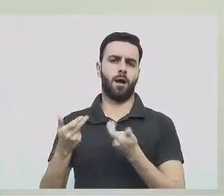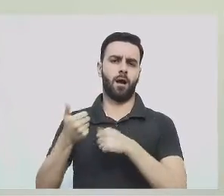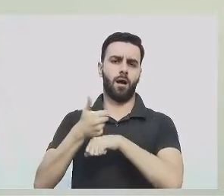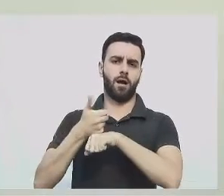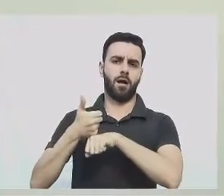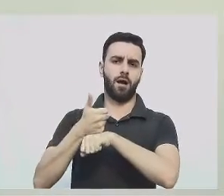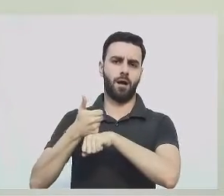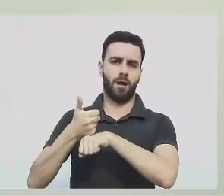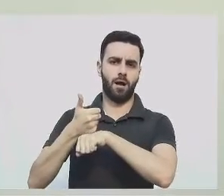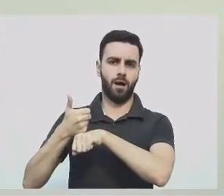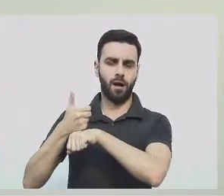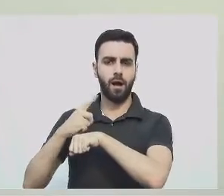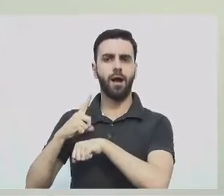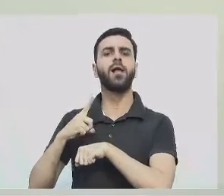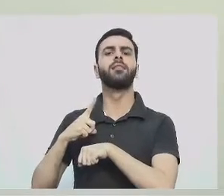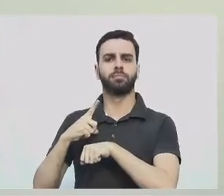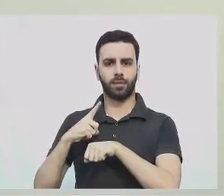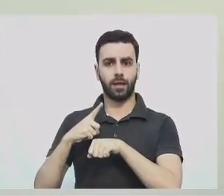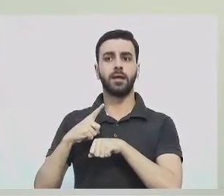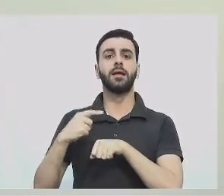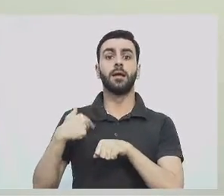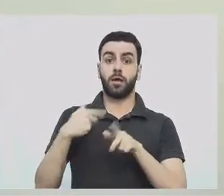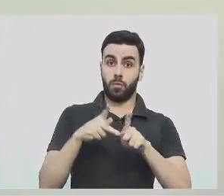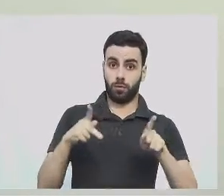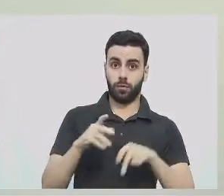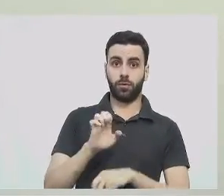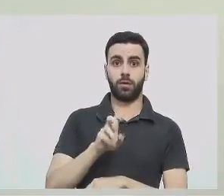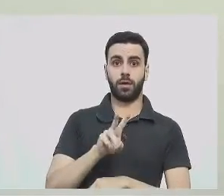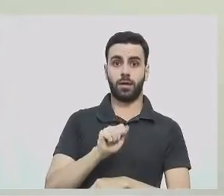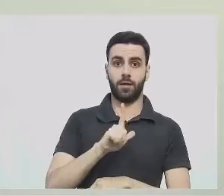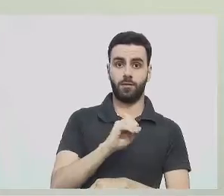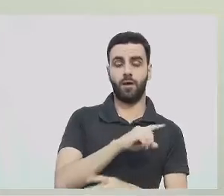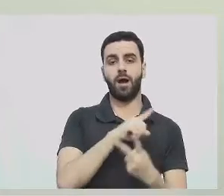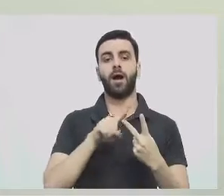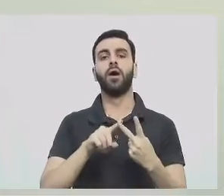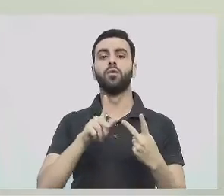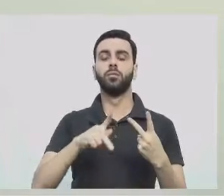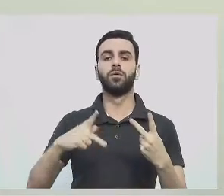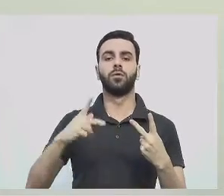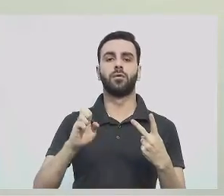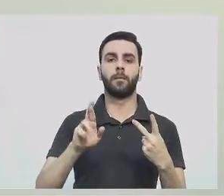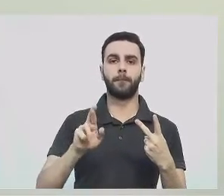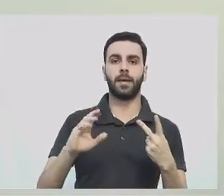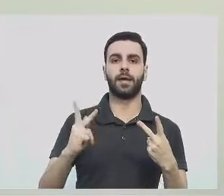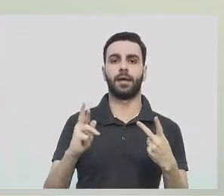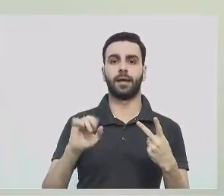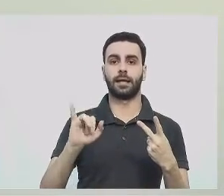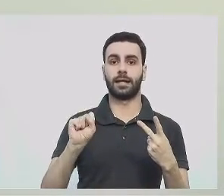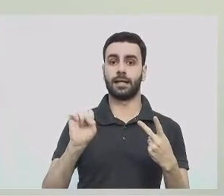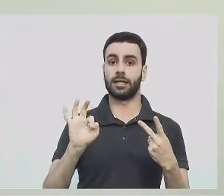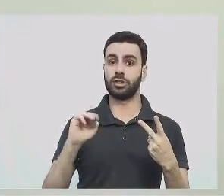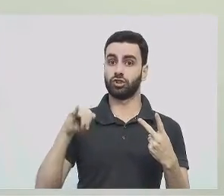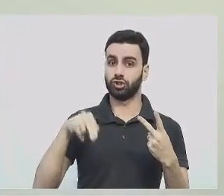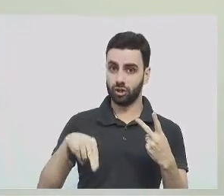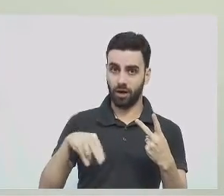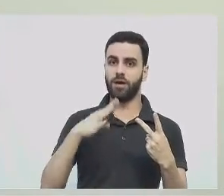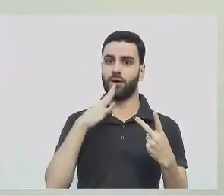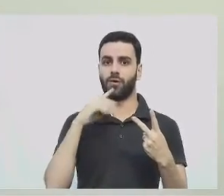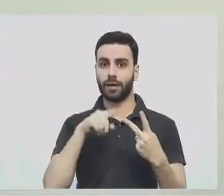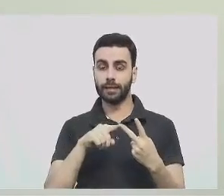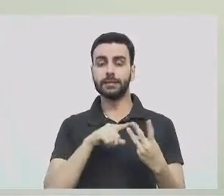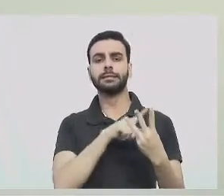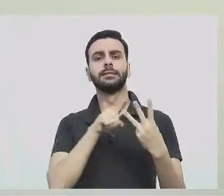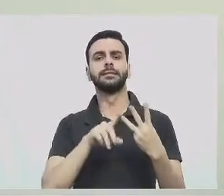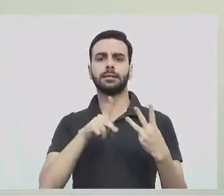tem um contato maior com o professor Evaldo, o professor Per Christian, enfim, os profissionais da Uni Viçosa,